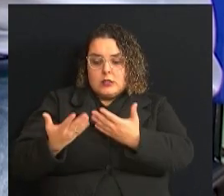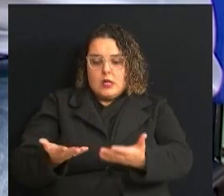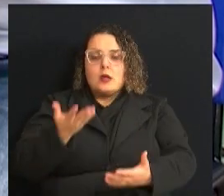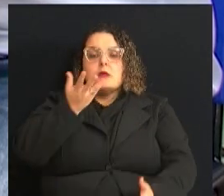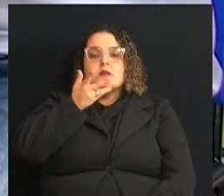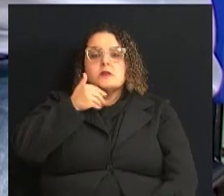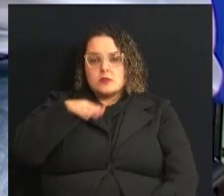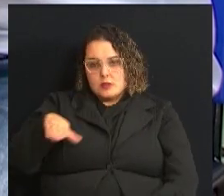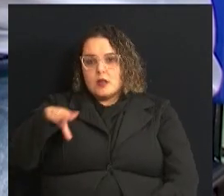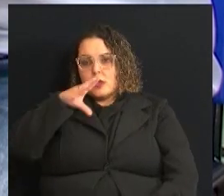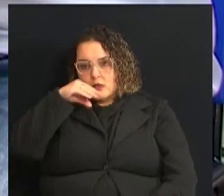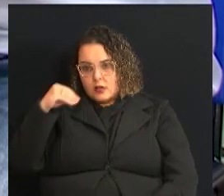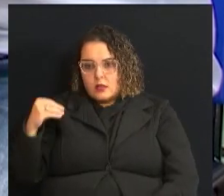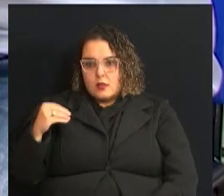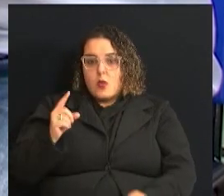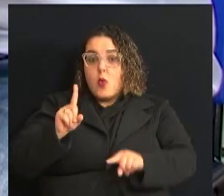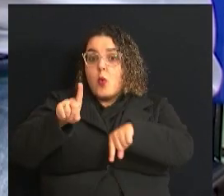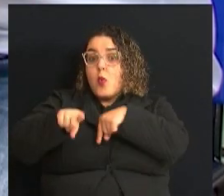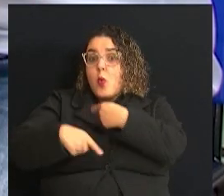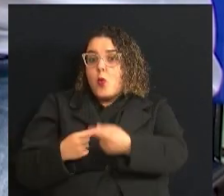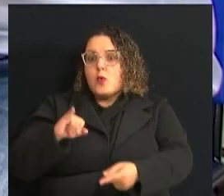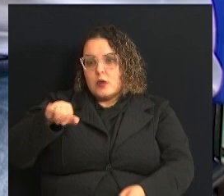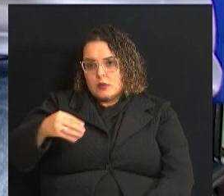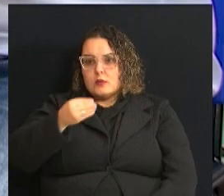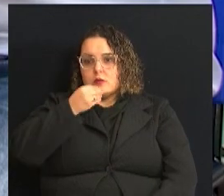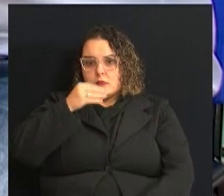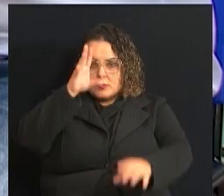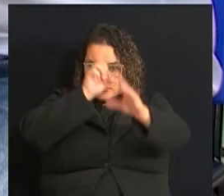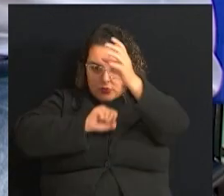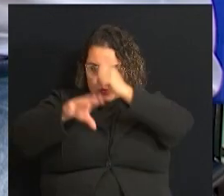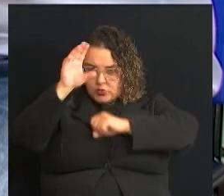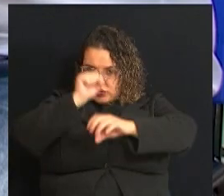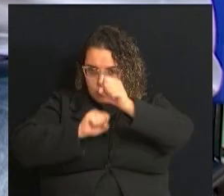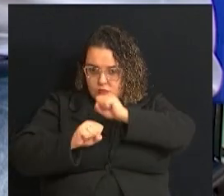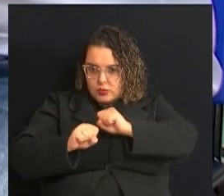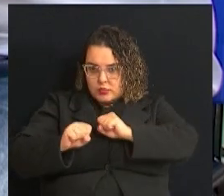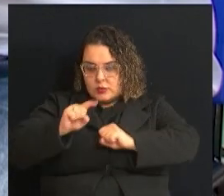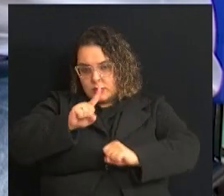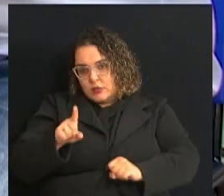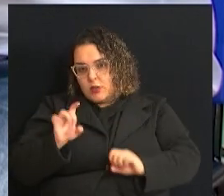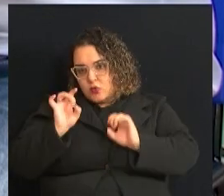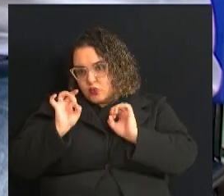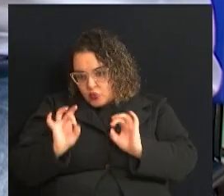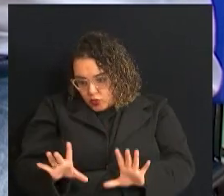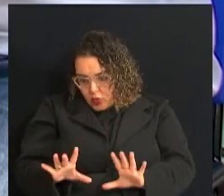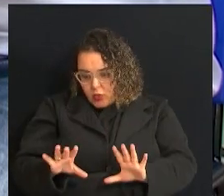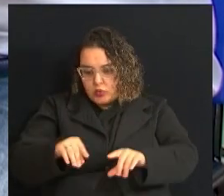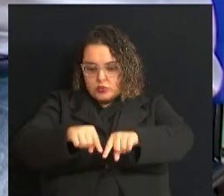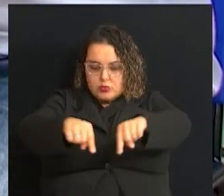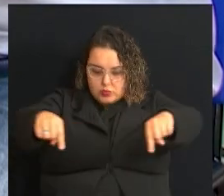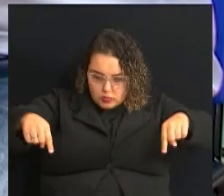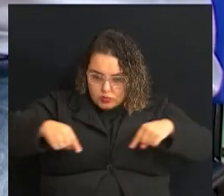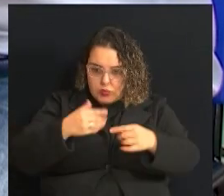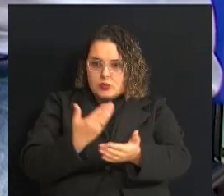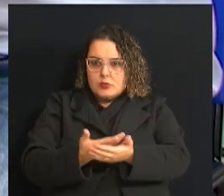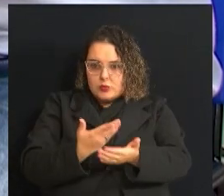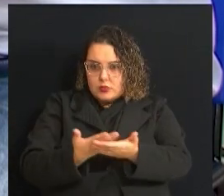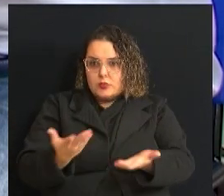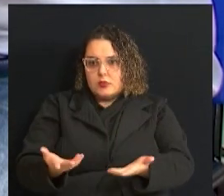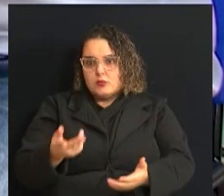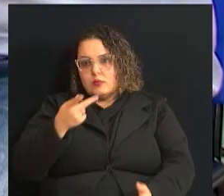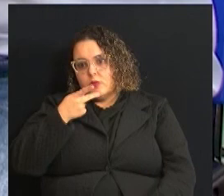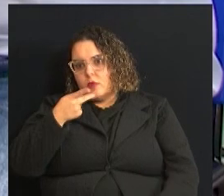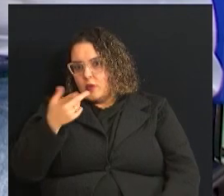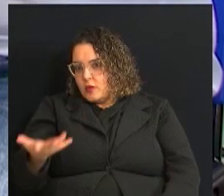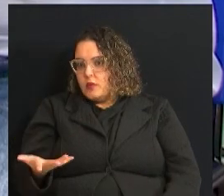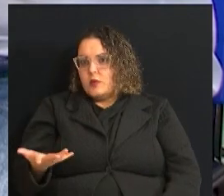adolescentes outras oportunidades de aprendizagem que não somente essa da sala de aula, né? Como eu citei, que